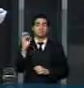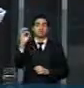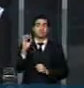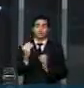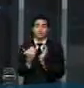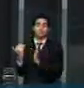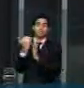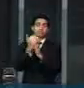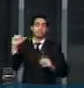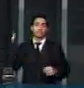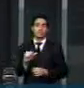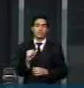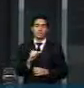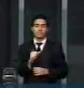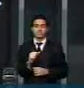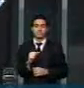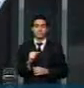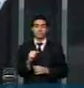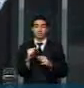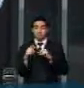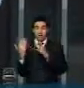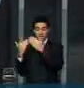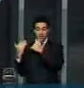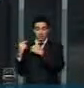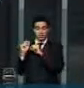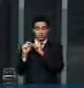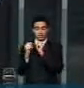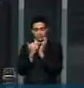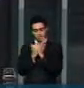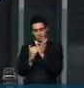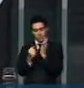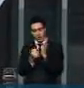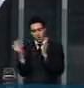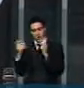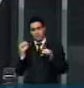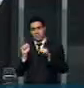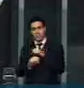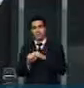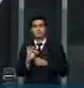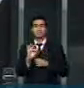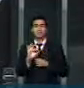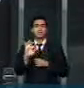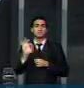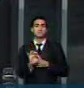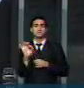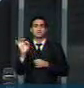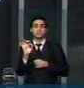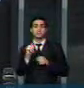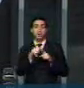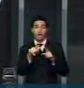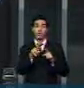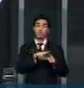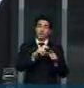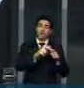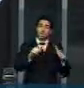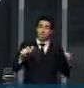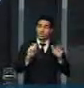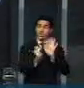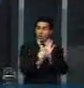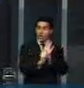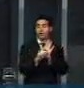33%, pois antes esse índice era inferior a 10%. A pesquisa